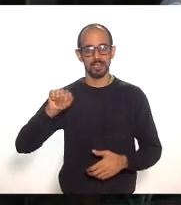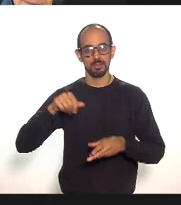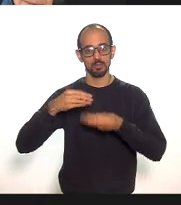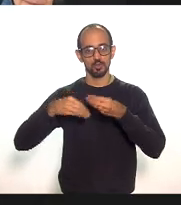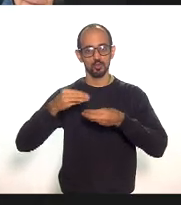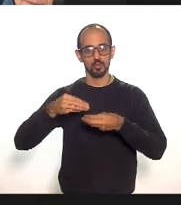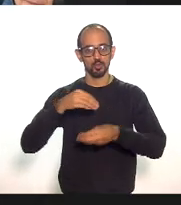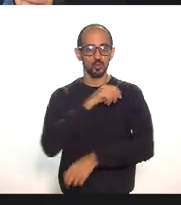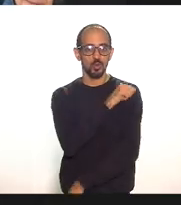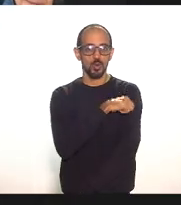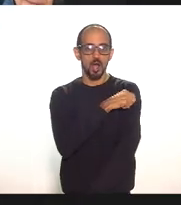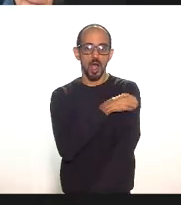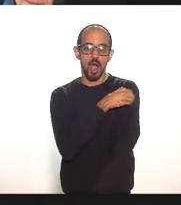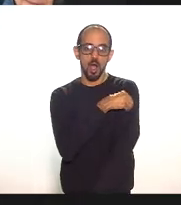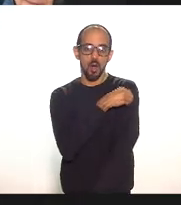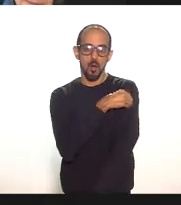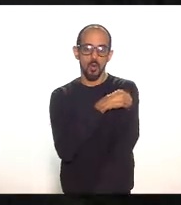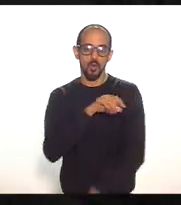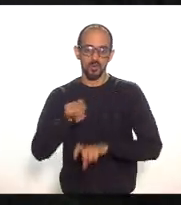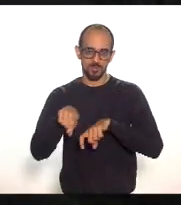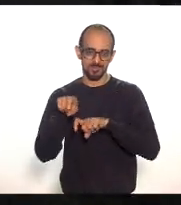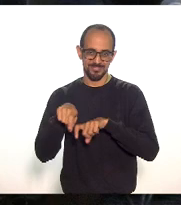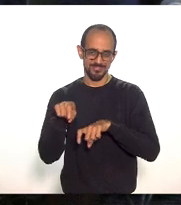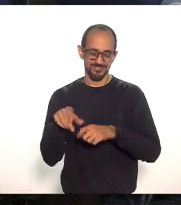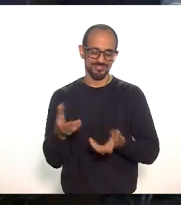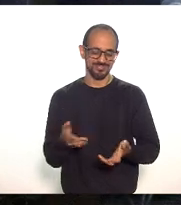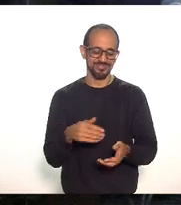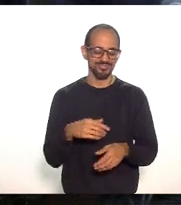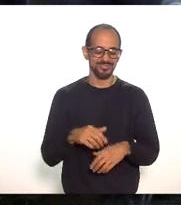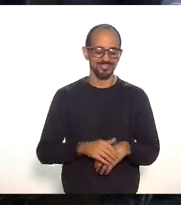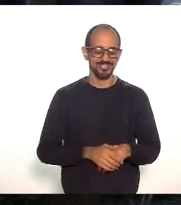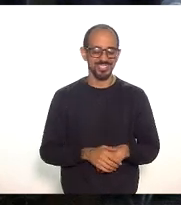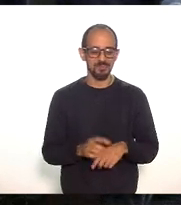tomar Gabriela, hein? Com direito a tomar Gabriela. Brazão.